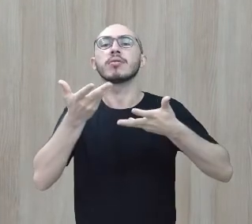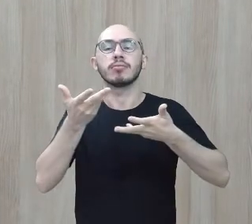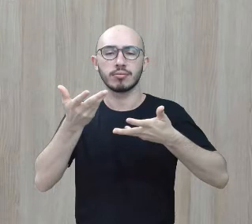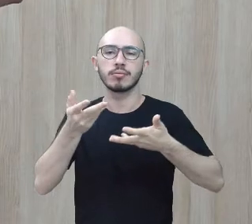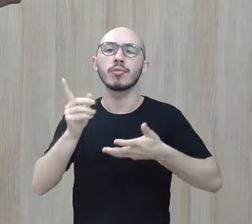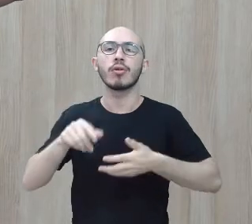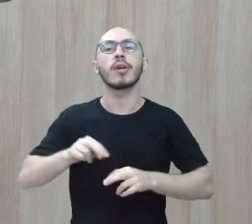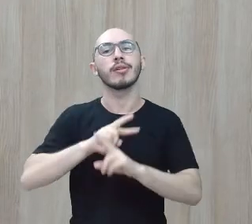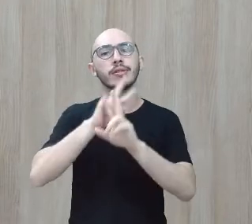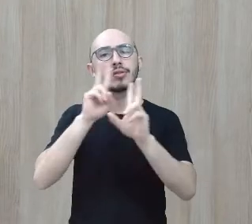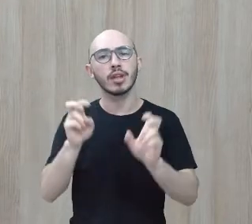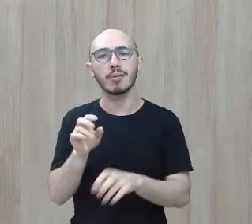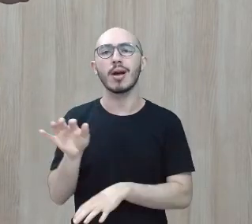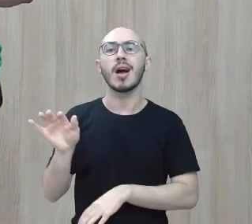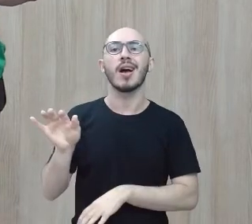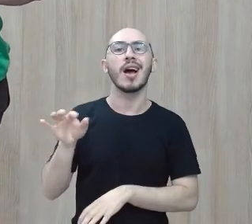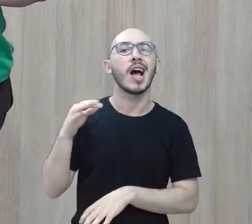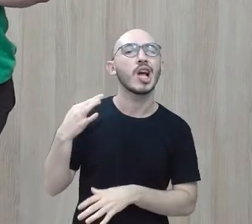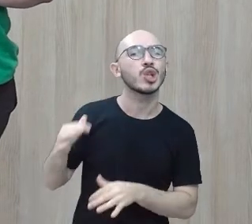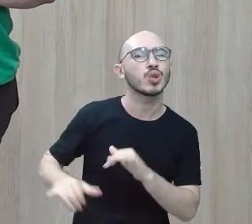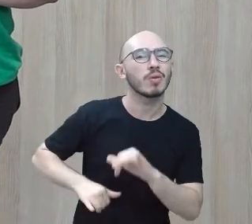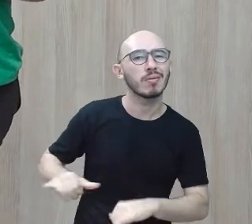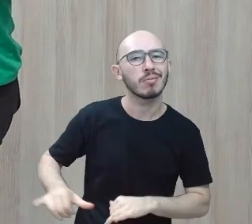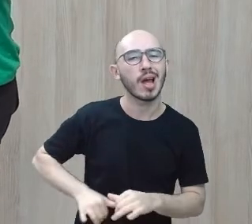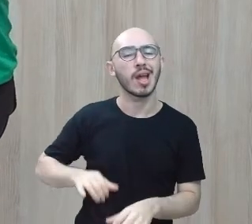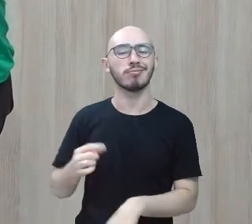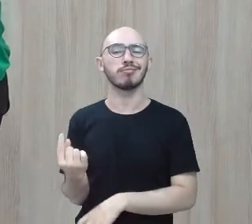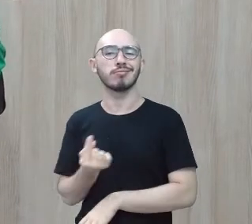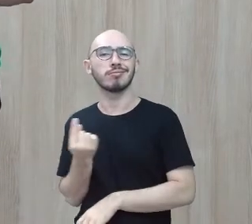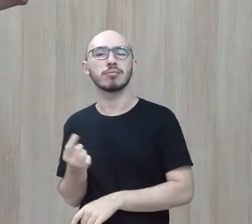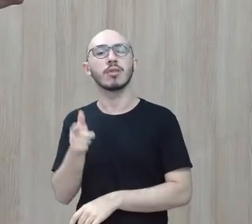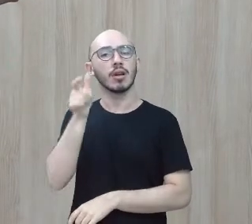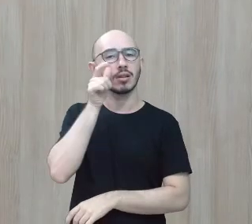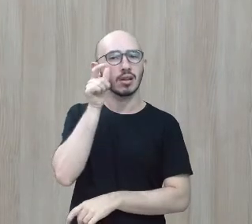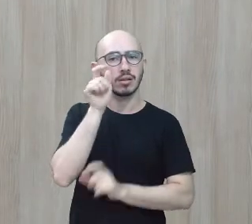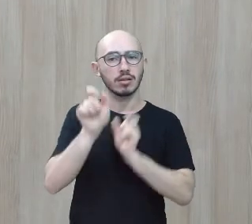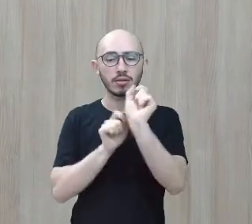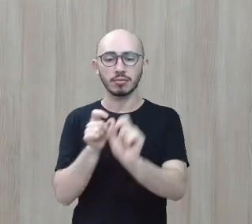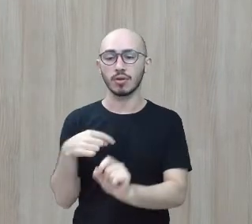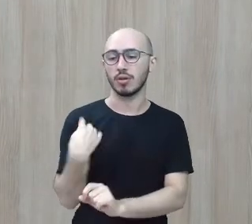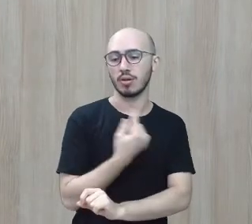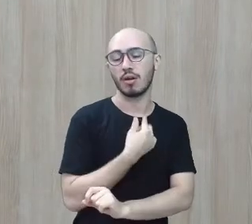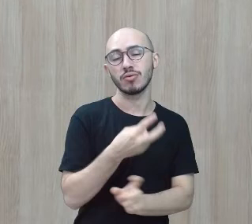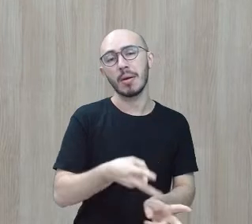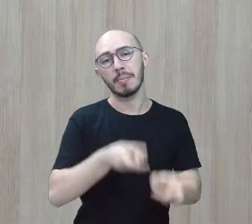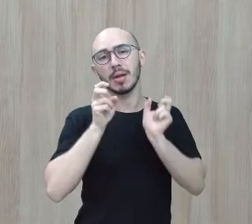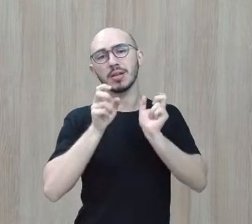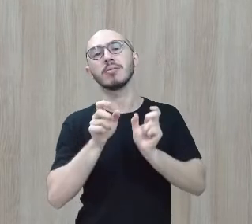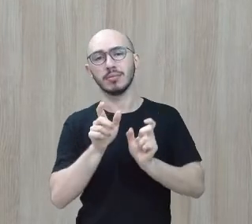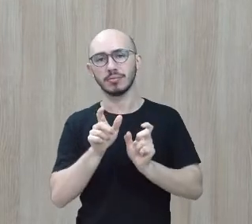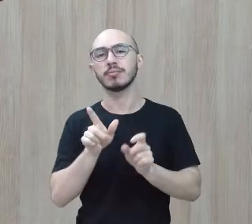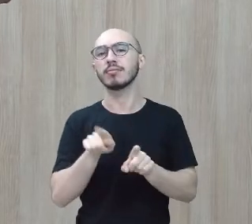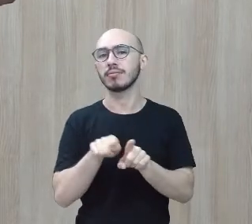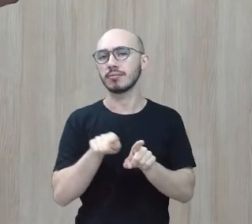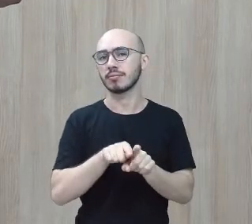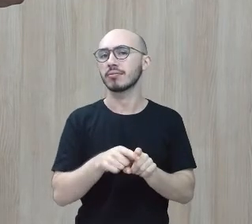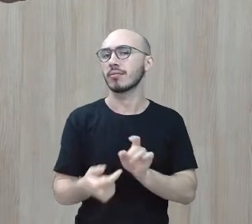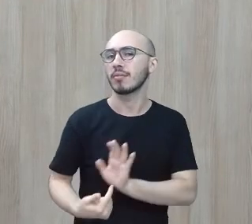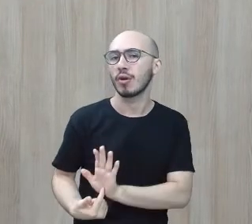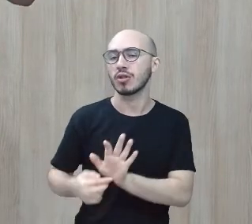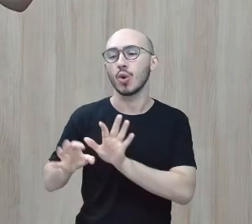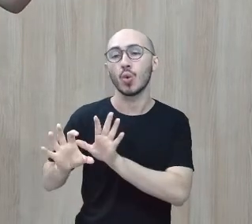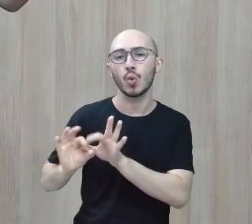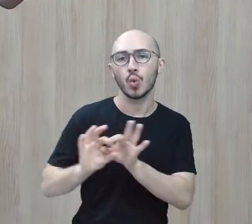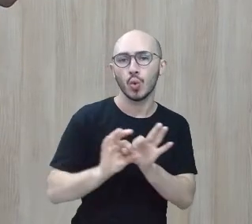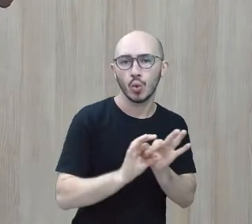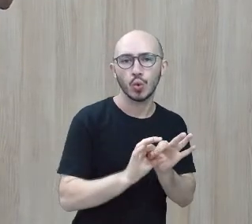dor, não é? Representada ali da solidão, e é interessante percebermos isso e contextualizar, não